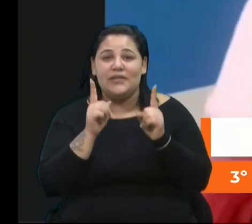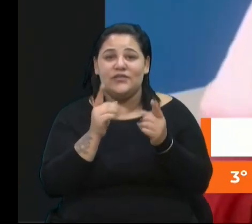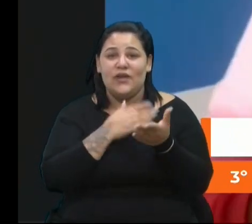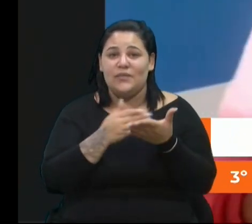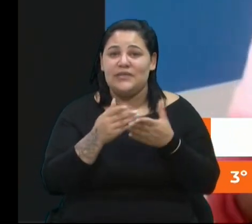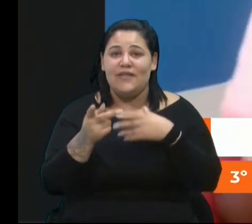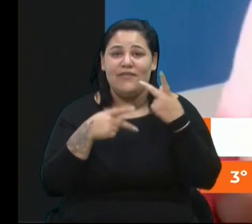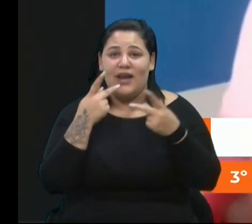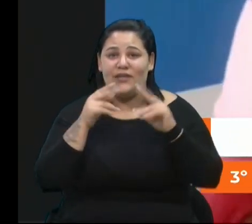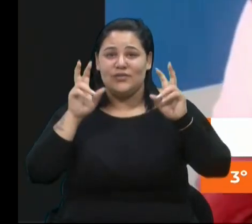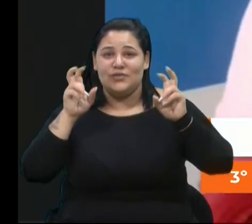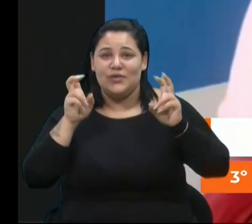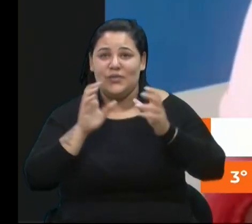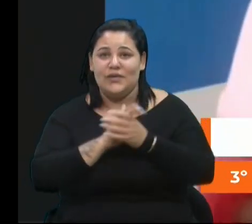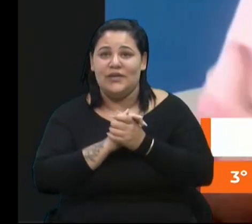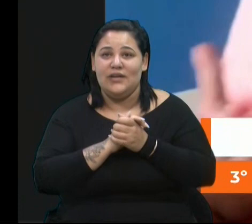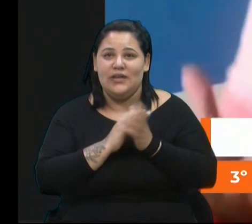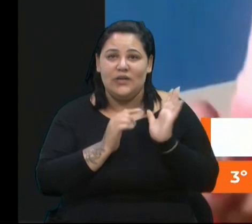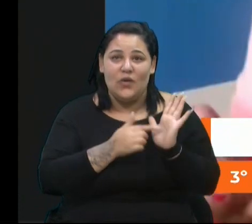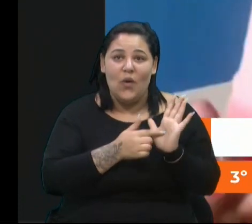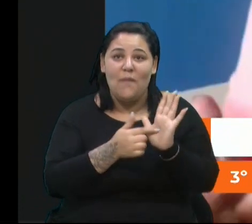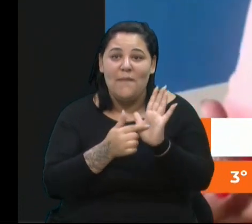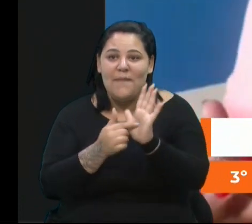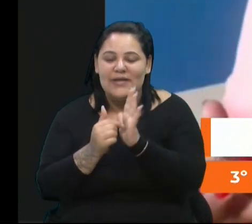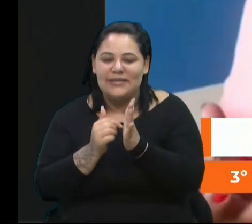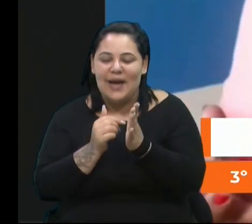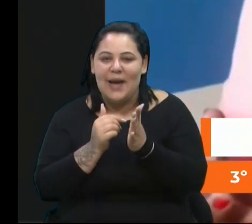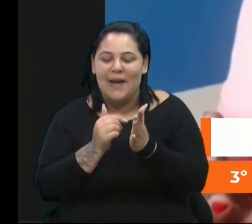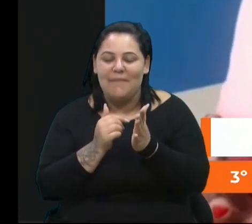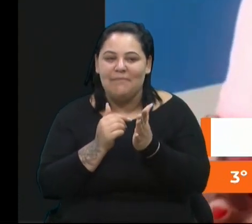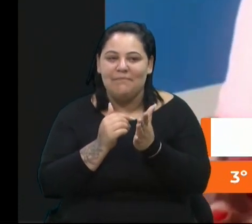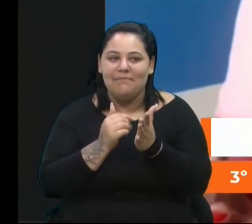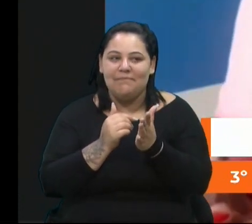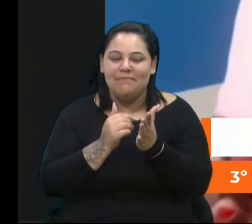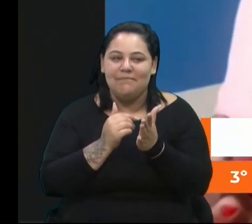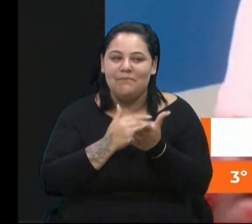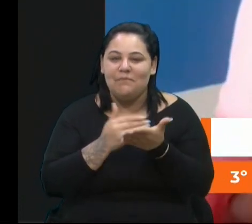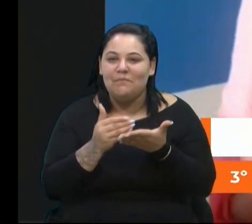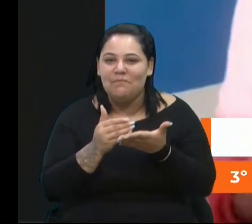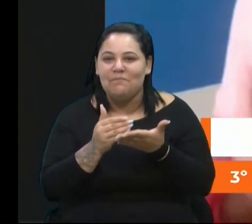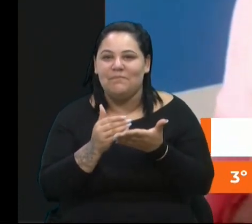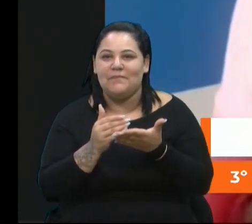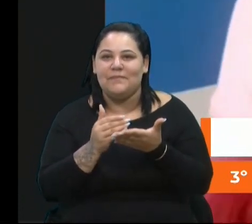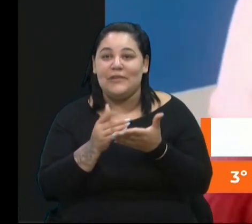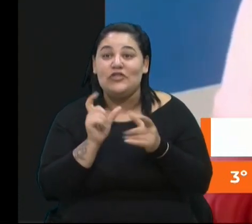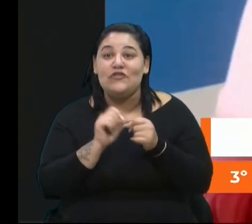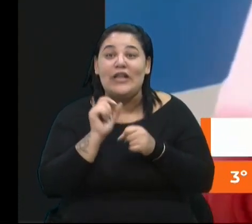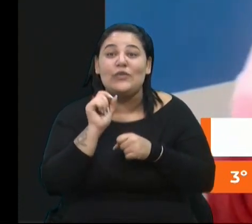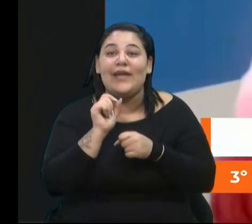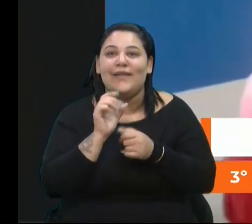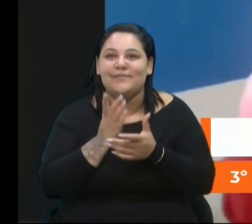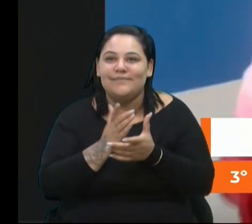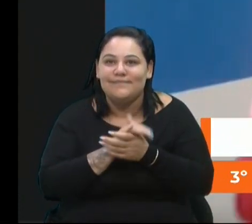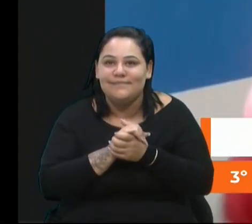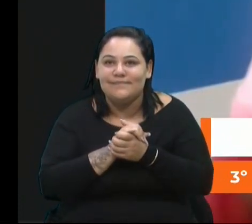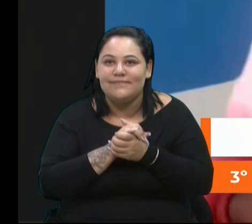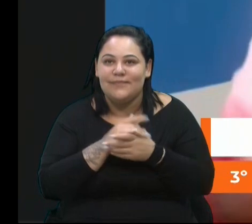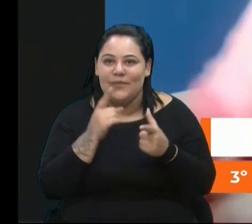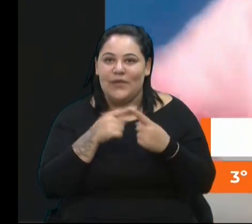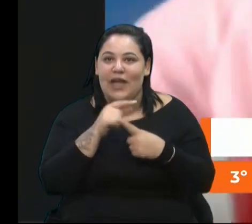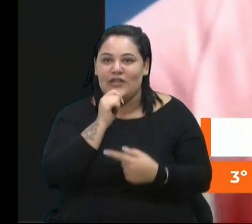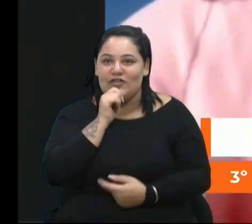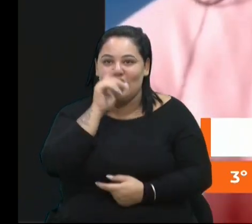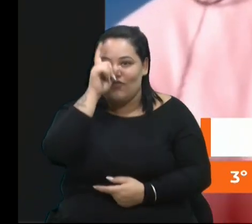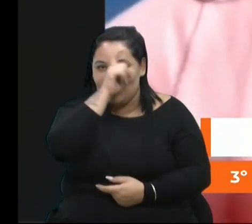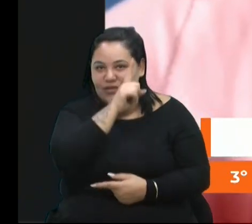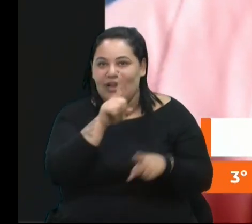sobre isso, e eles vão começar a aparecer, a gente faz o quê? Né? Porque a gente ainda tinha dificuldade também. Então a gente está